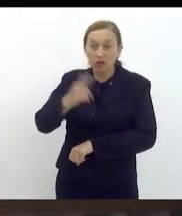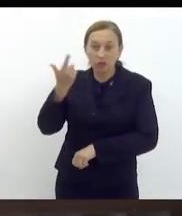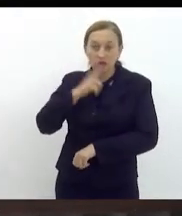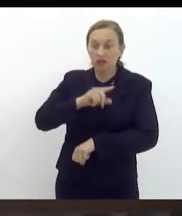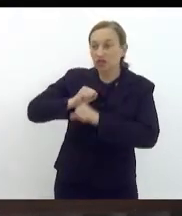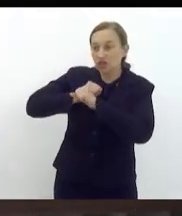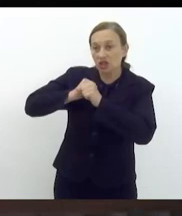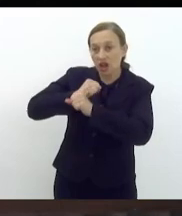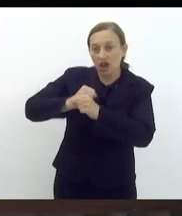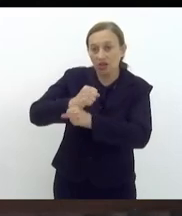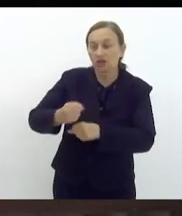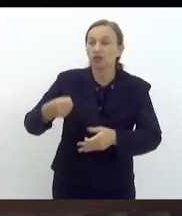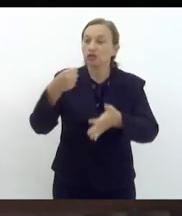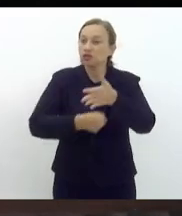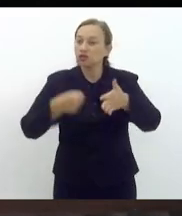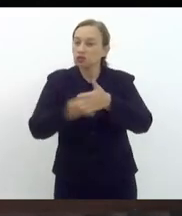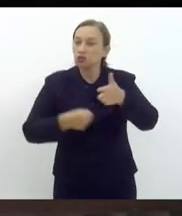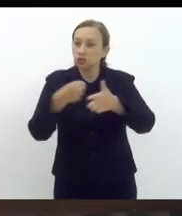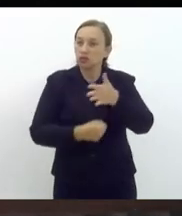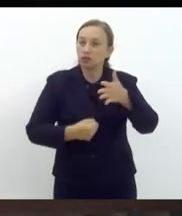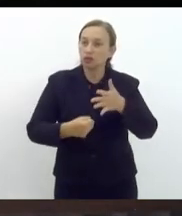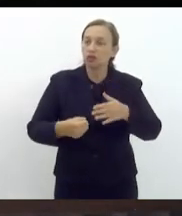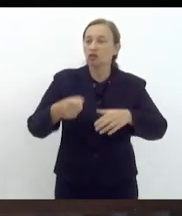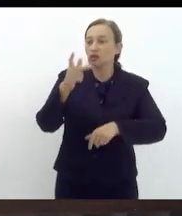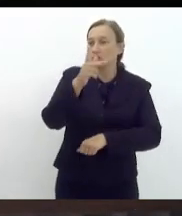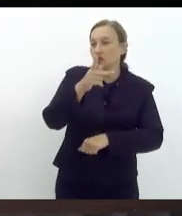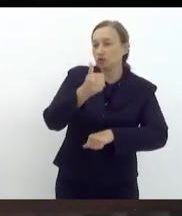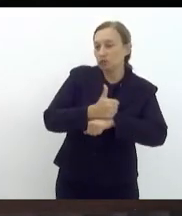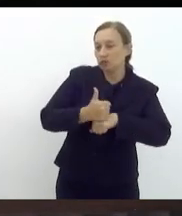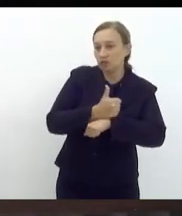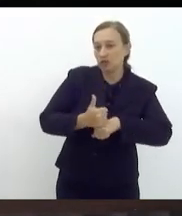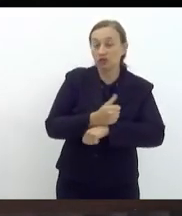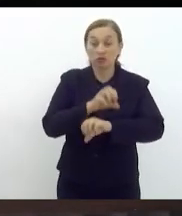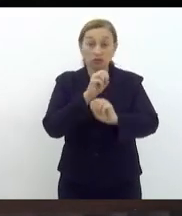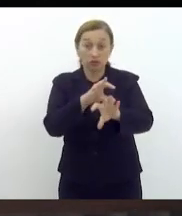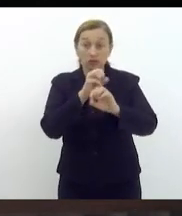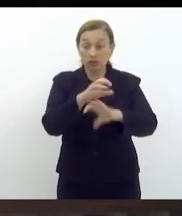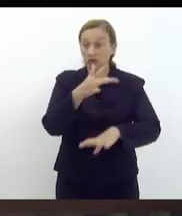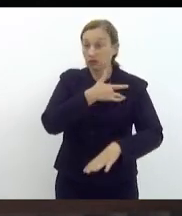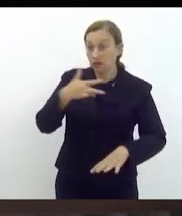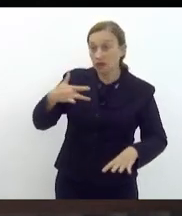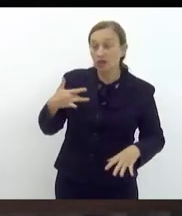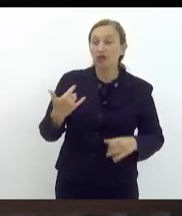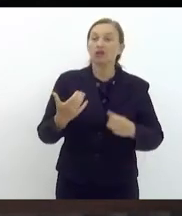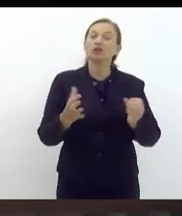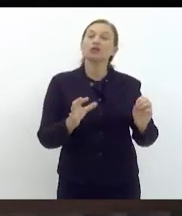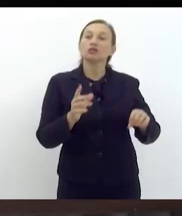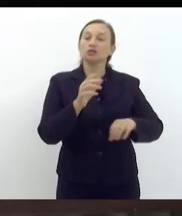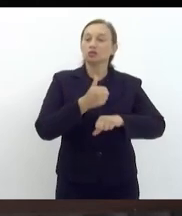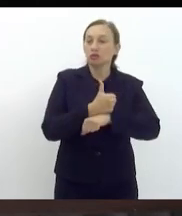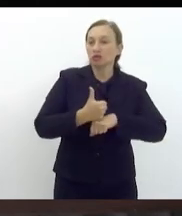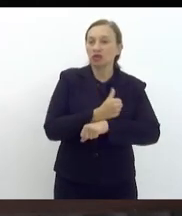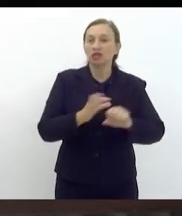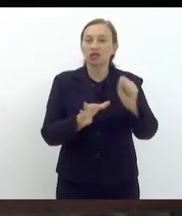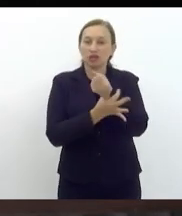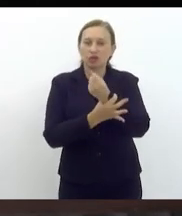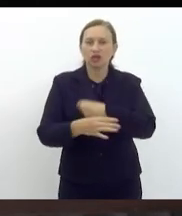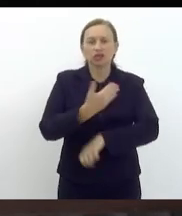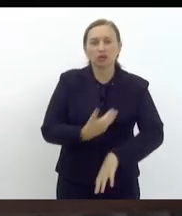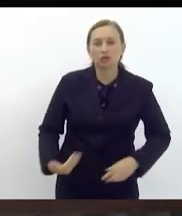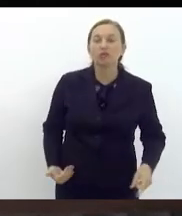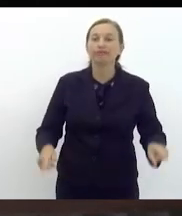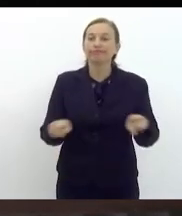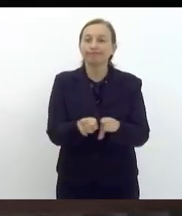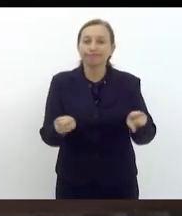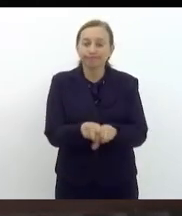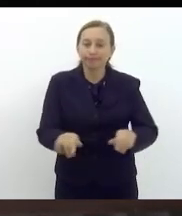durante anos de luta pelos profissionais de educação e da saúde. E os profissionais da segurança pública também sofrem